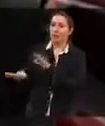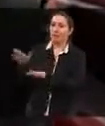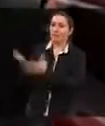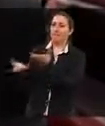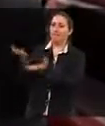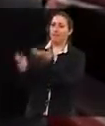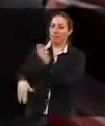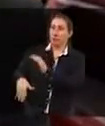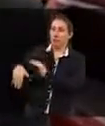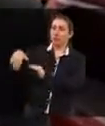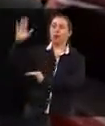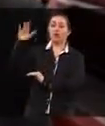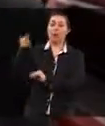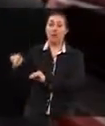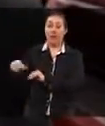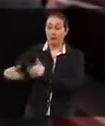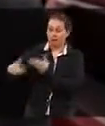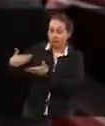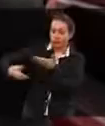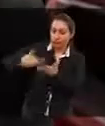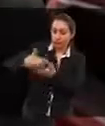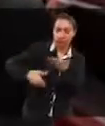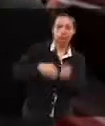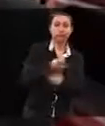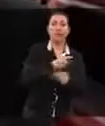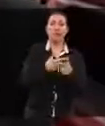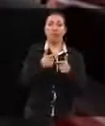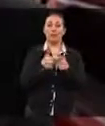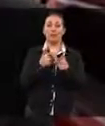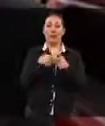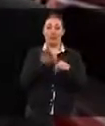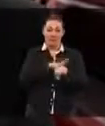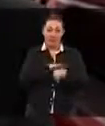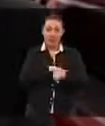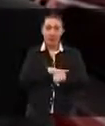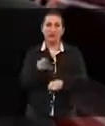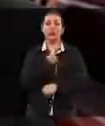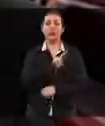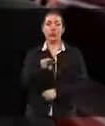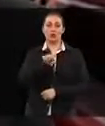elas desencadeiam um processo que a gente chama de uma doença que a gente chama de